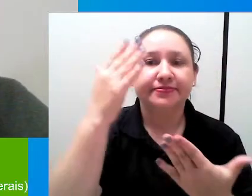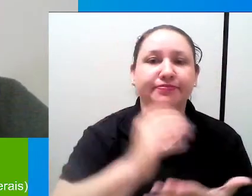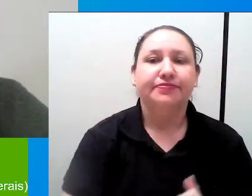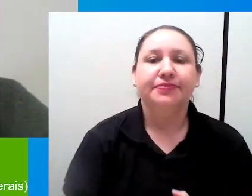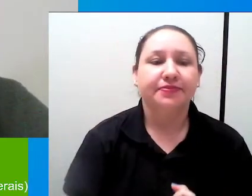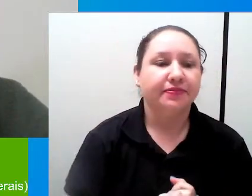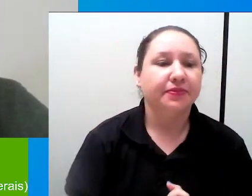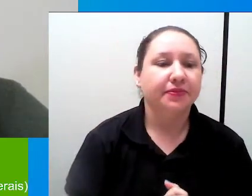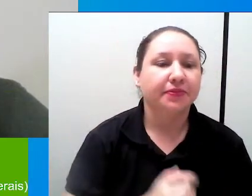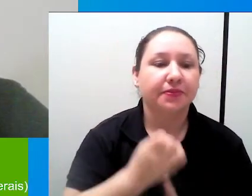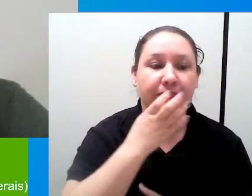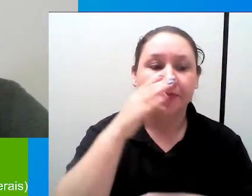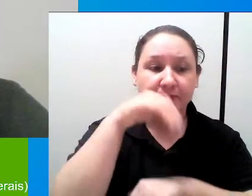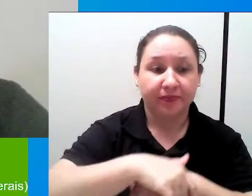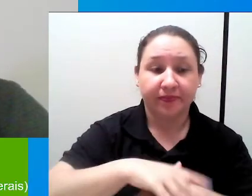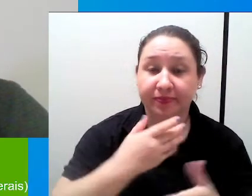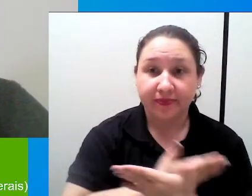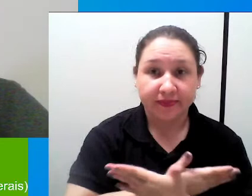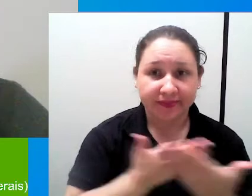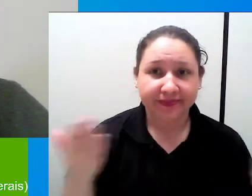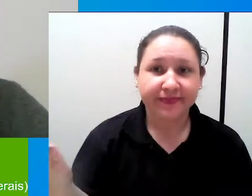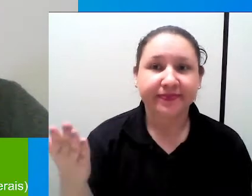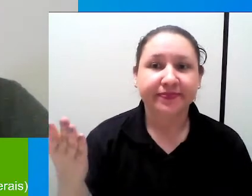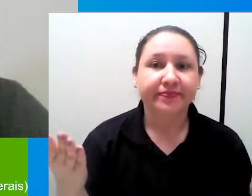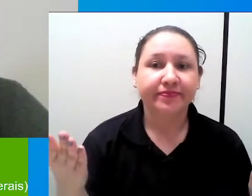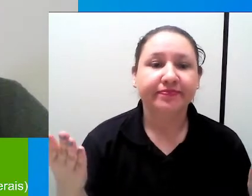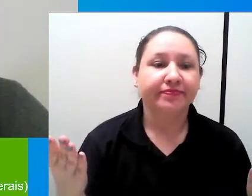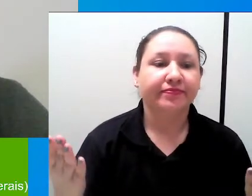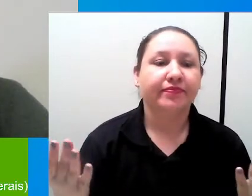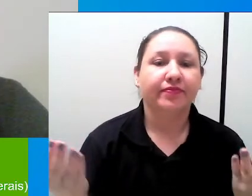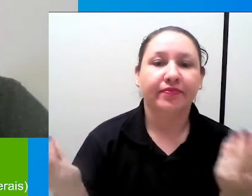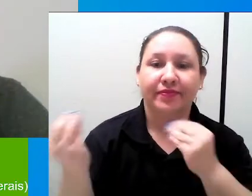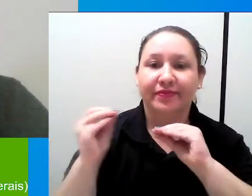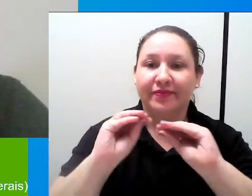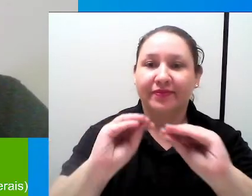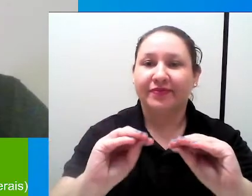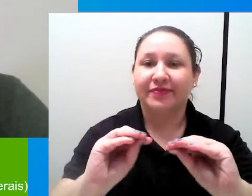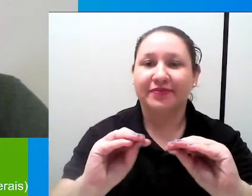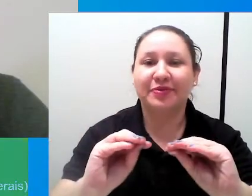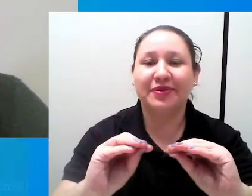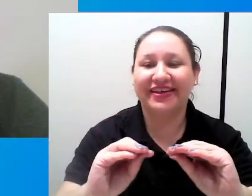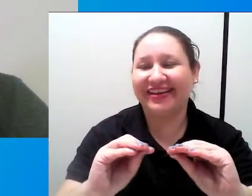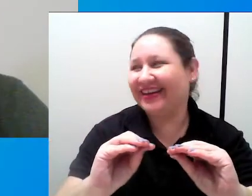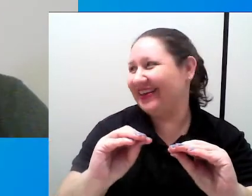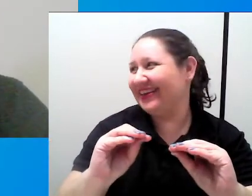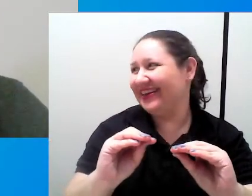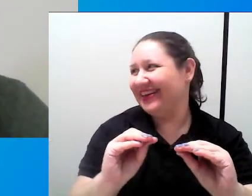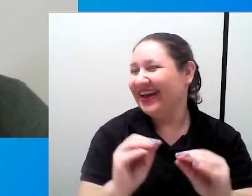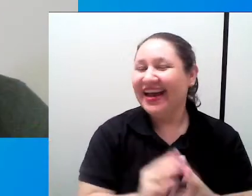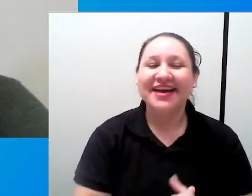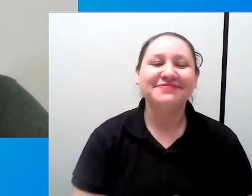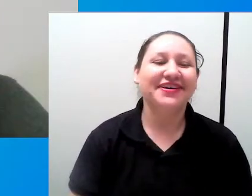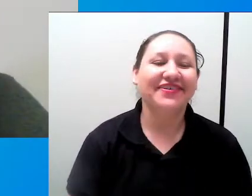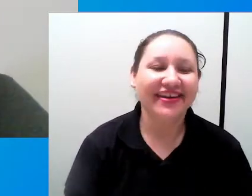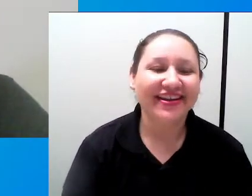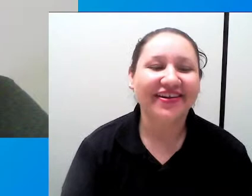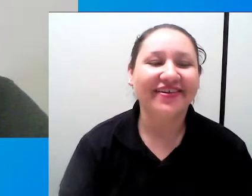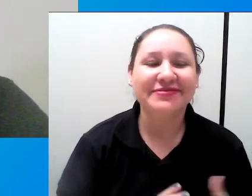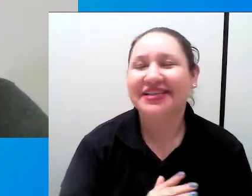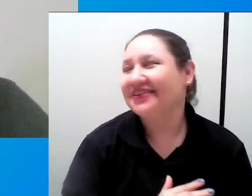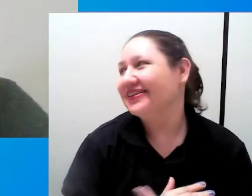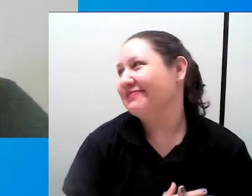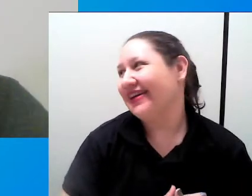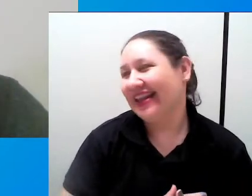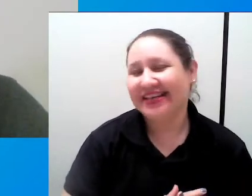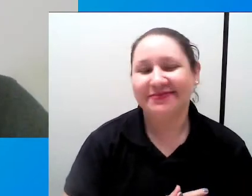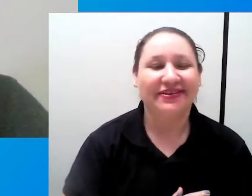todos. Eu compartilho do sentimento de todos, é um prazer estar aqui, participando desse evento, podendo contribuir. Espero que eu